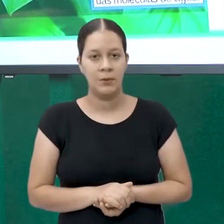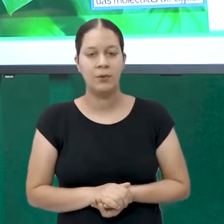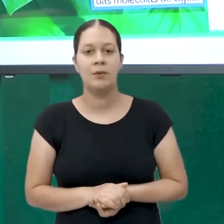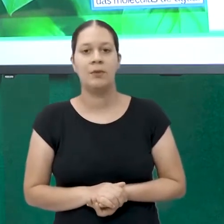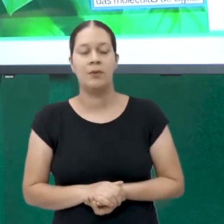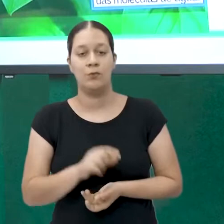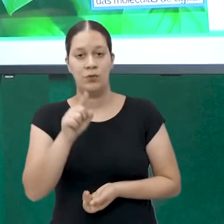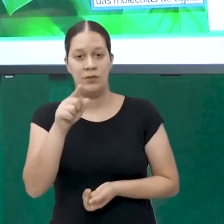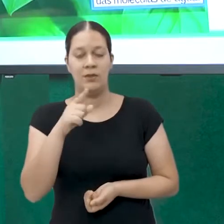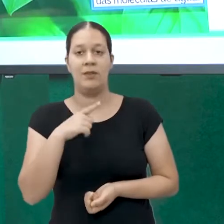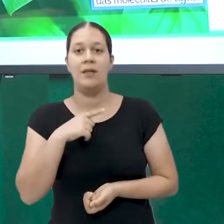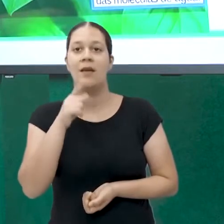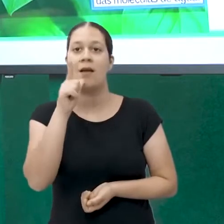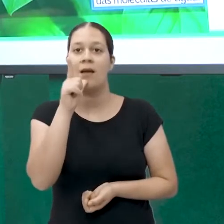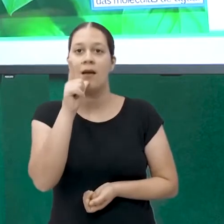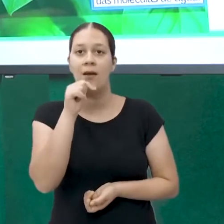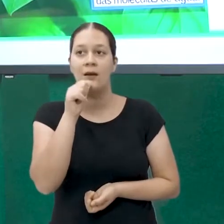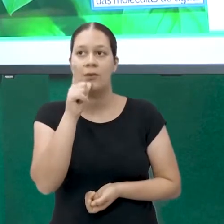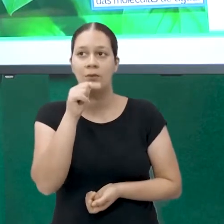É simples. Vamos lá.